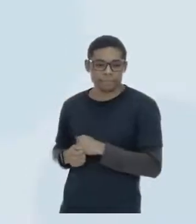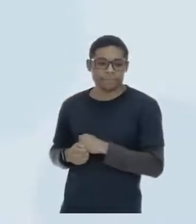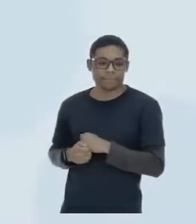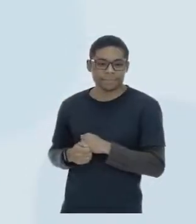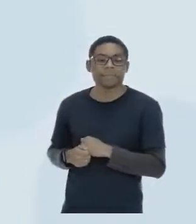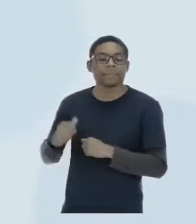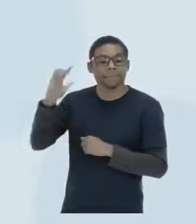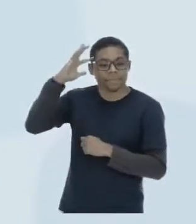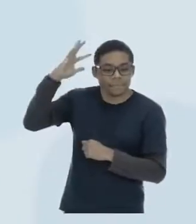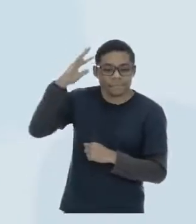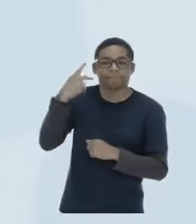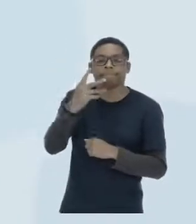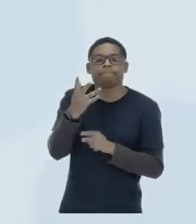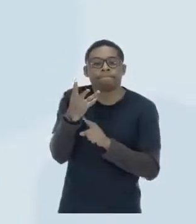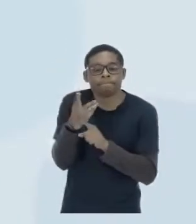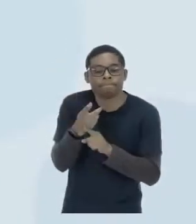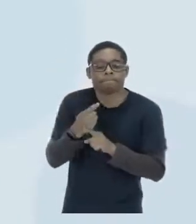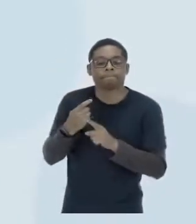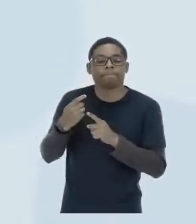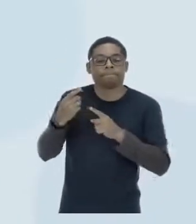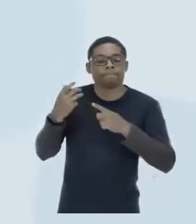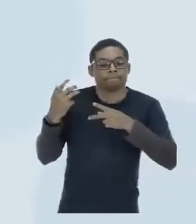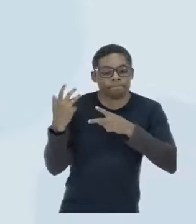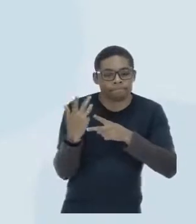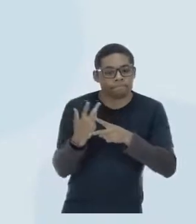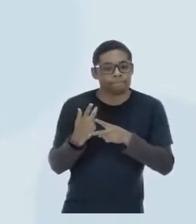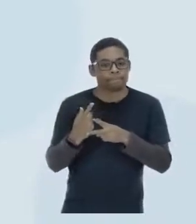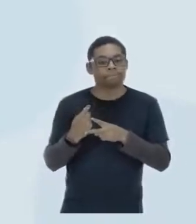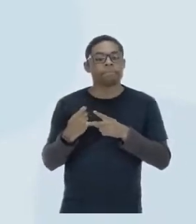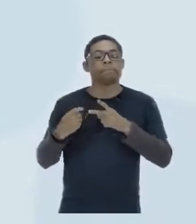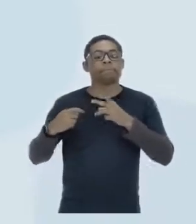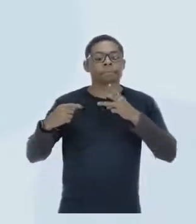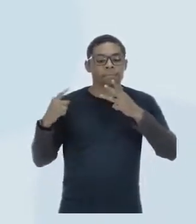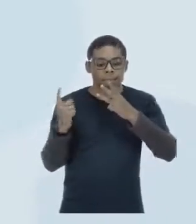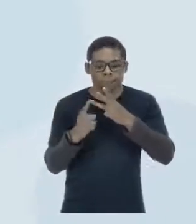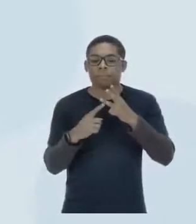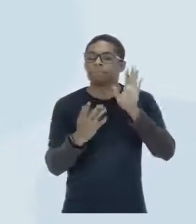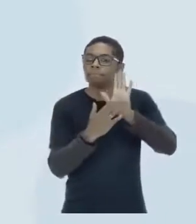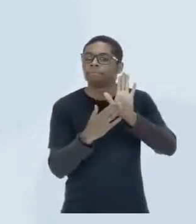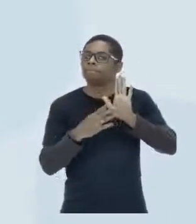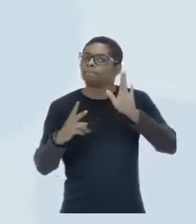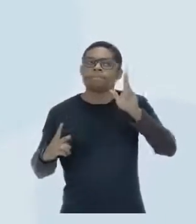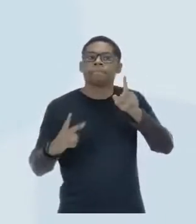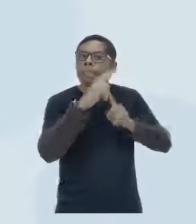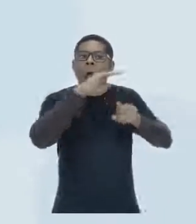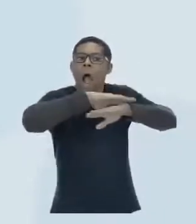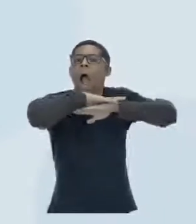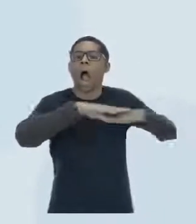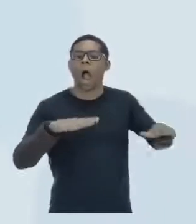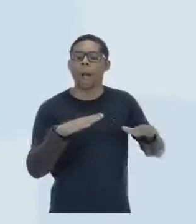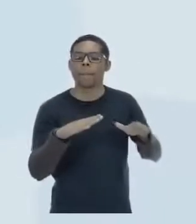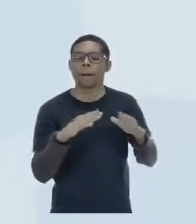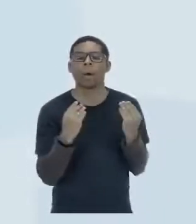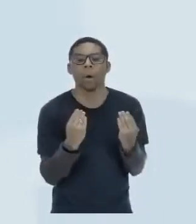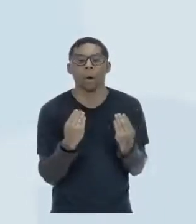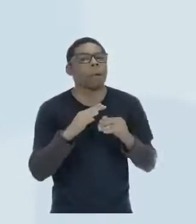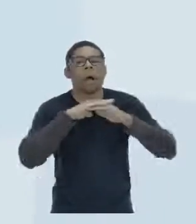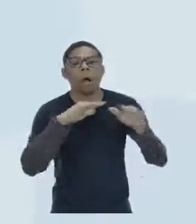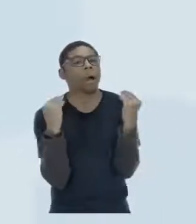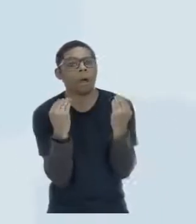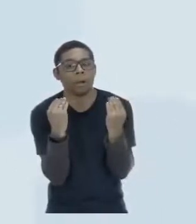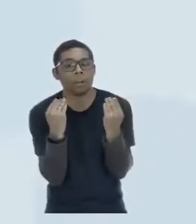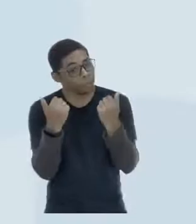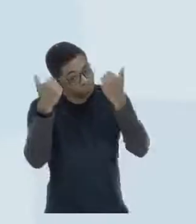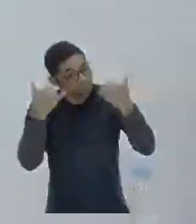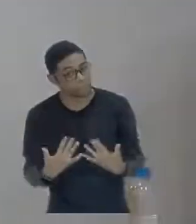Foi o que eu falei agora há pouco para vocês. Tese, 2 argumentos no mínimo e uma proposta de intervenção, solucionando o problema. Ou seja, se